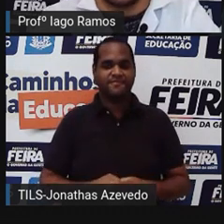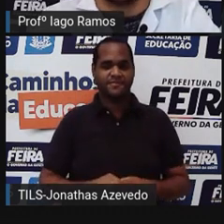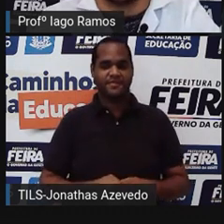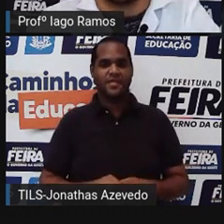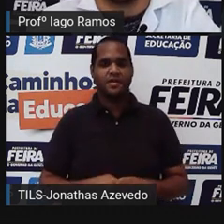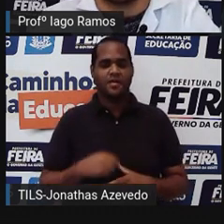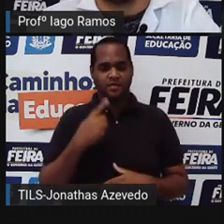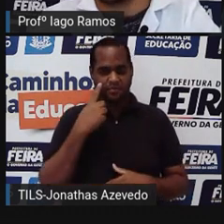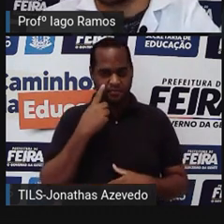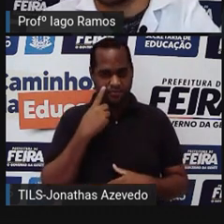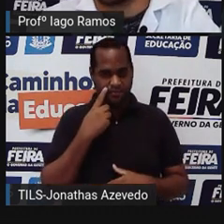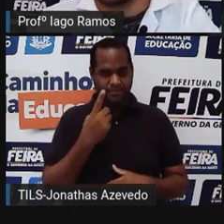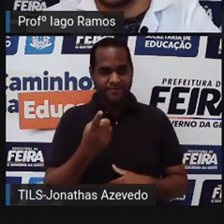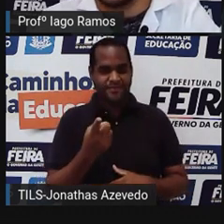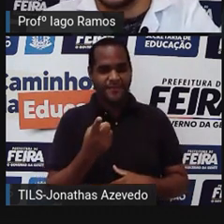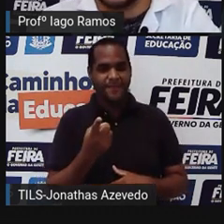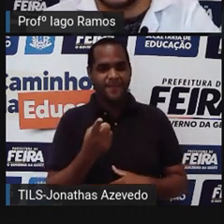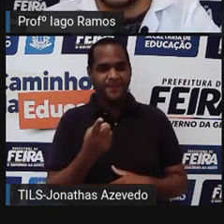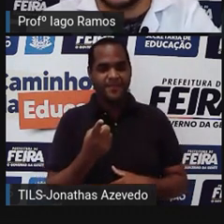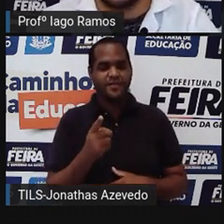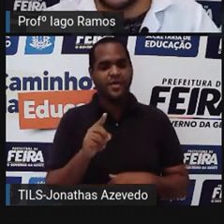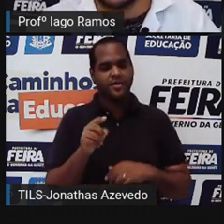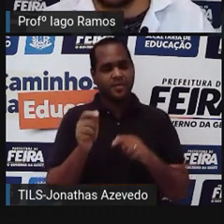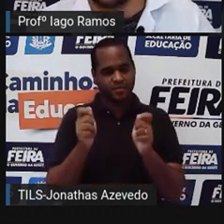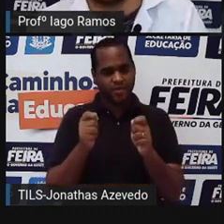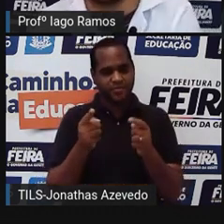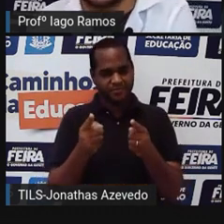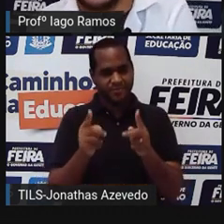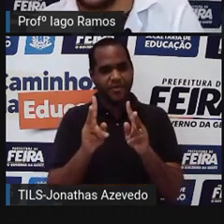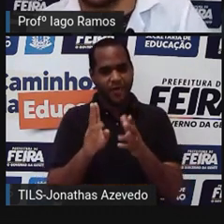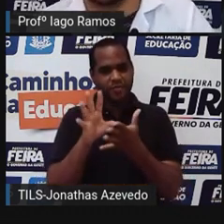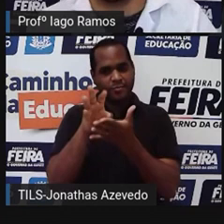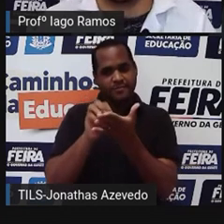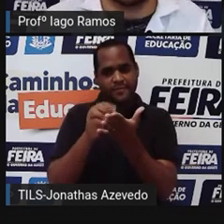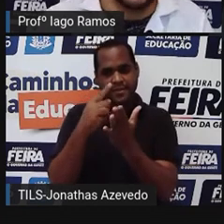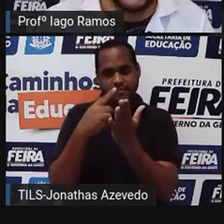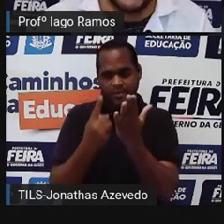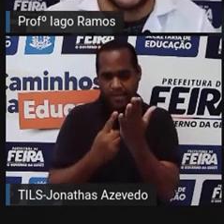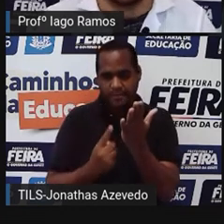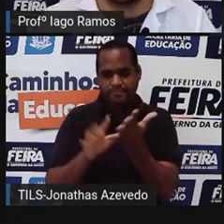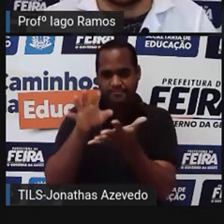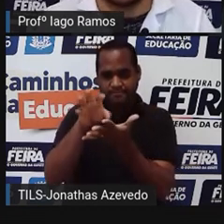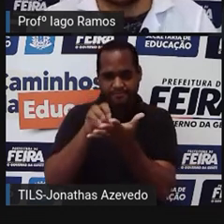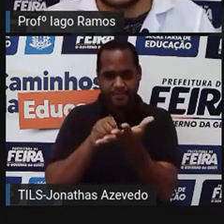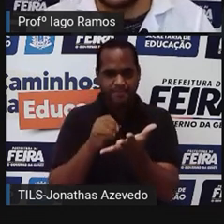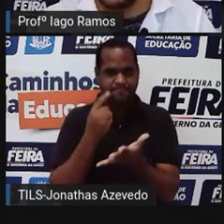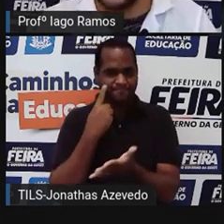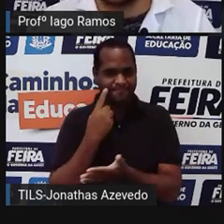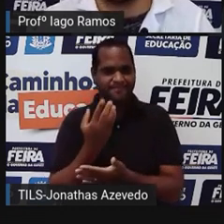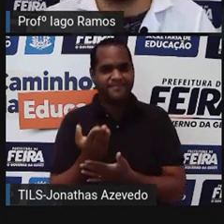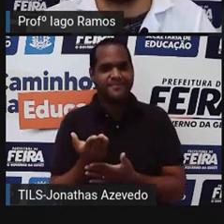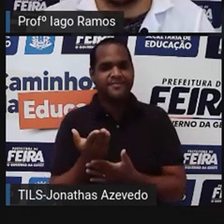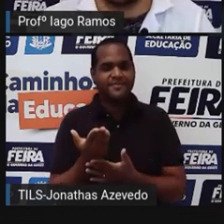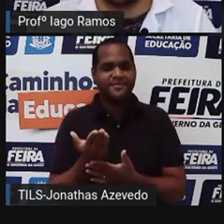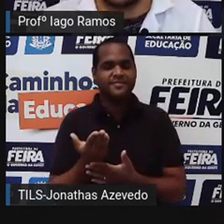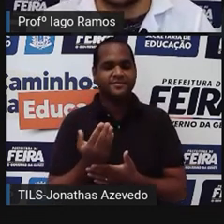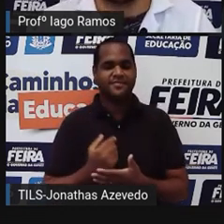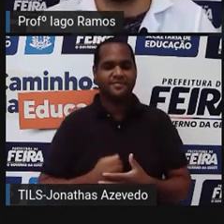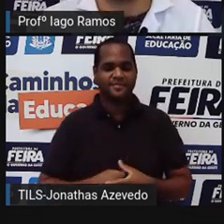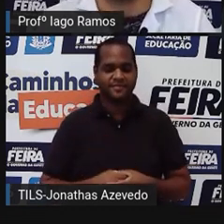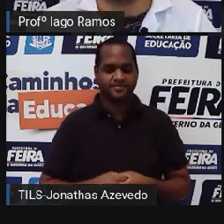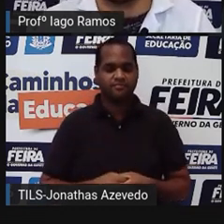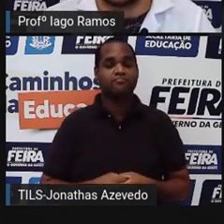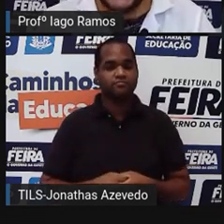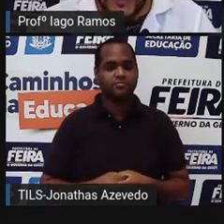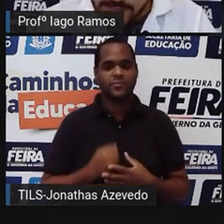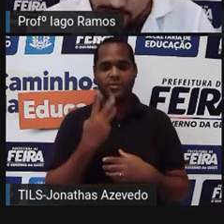ao quadrado ficar sozinho, o 2 que multiplica ele vai para o outro lado numa divisão. Fica 32 dividido por 2,